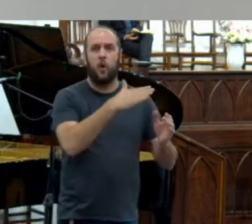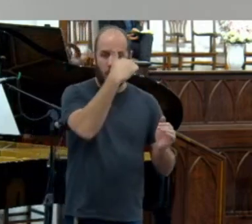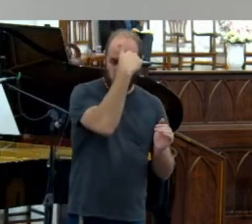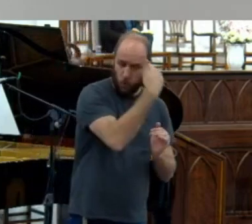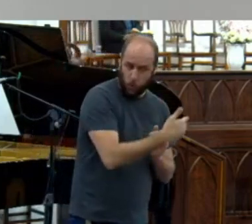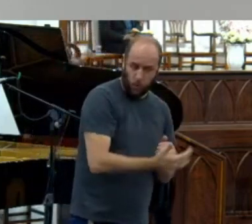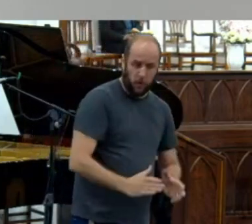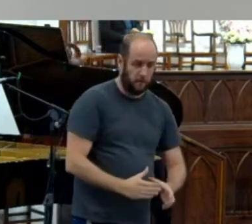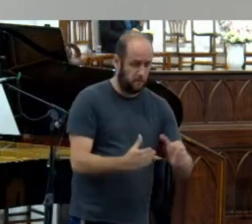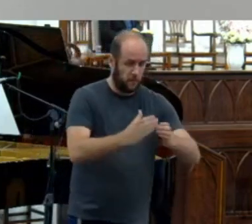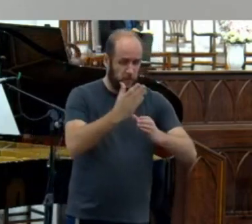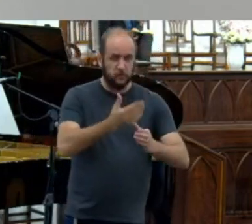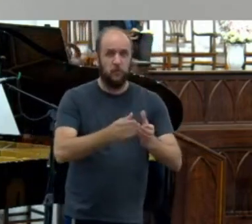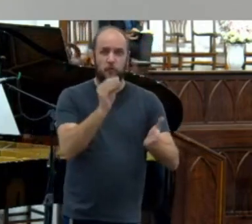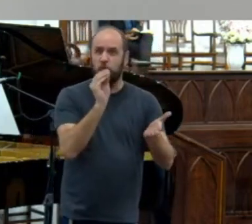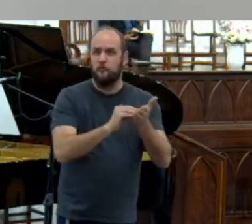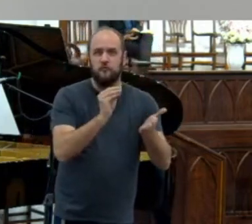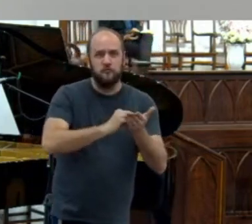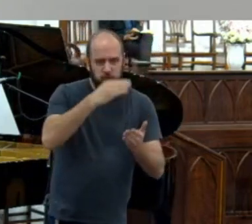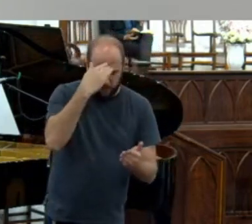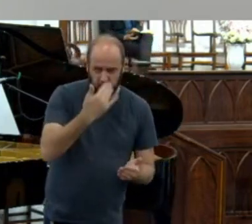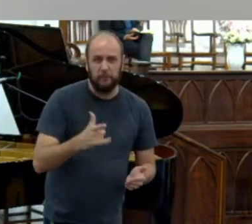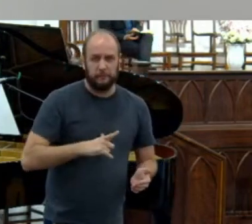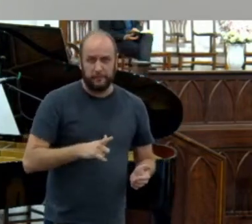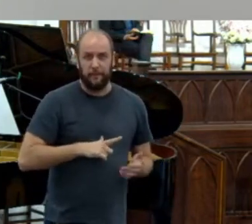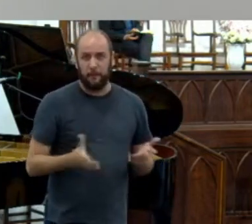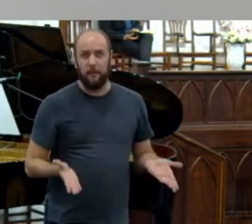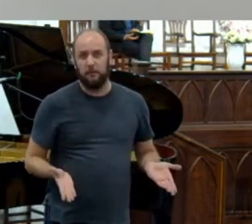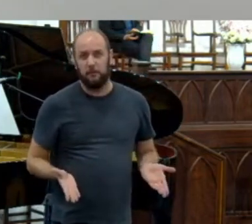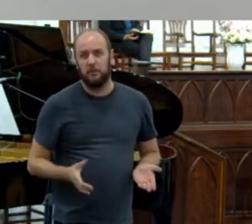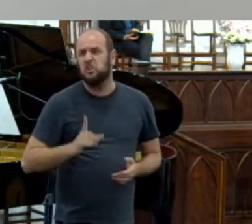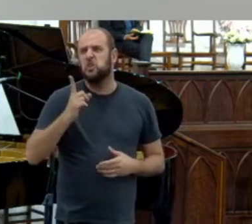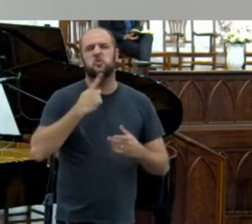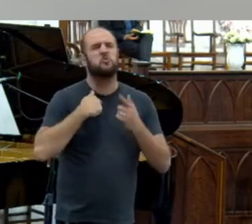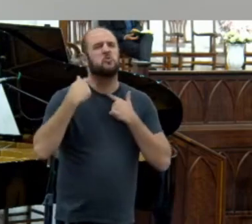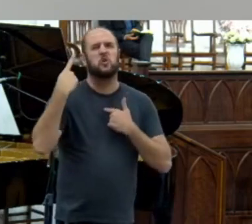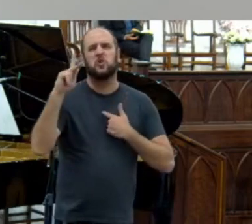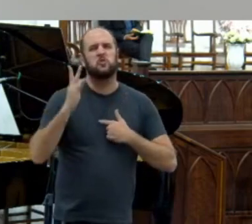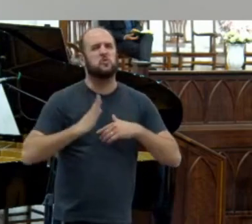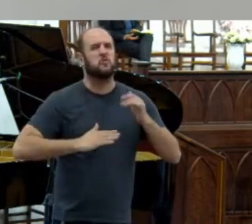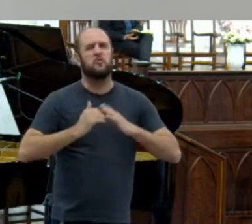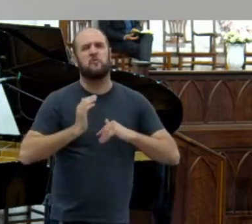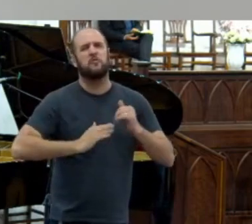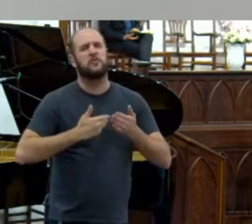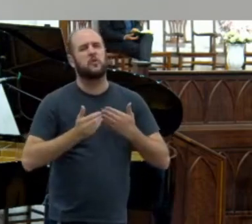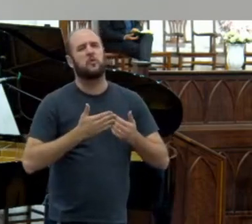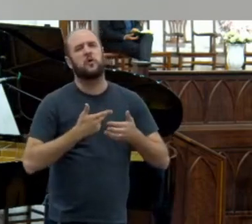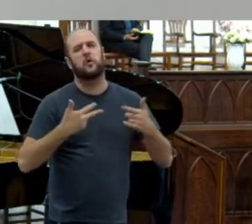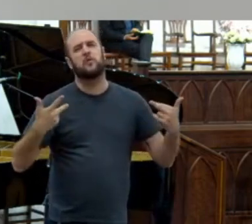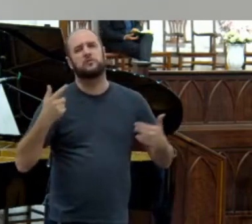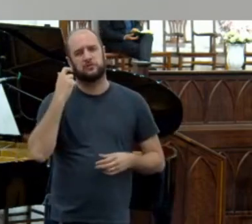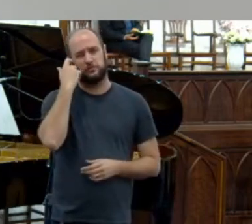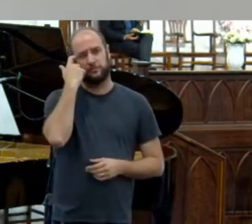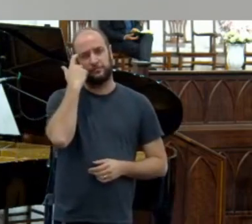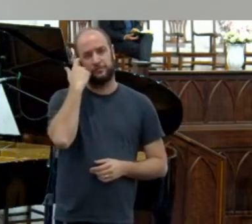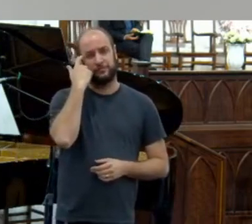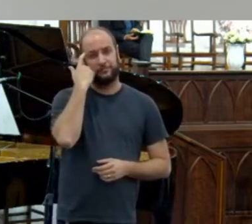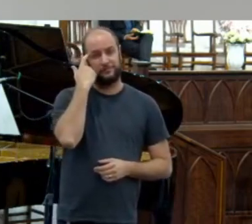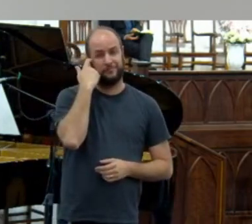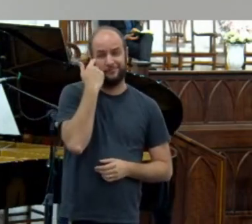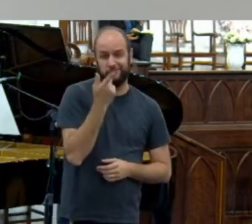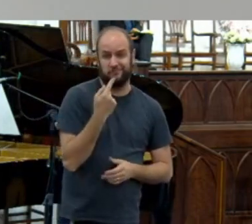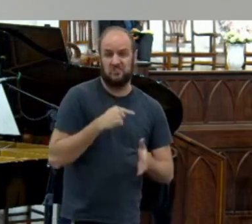desonra. Está na Bíblia que nós lemos agora há pouco. Eu faço o que eu quero do que é meu. E você não tem nada que